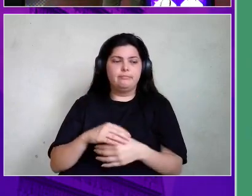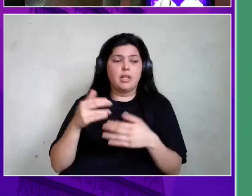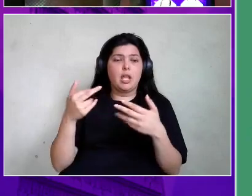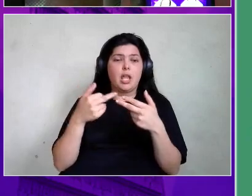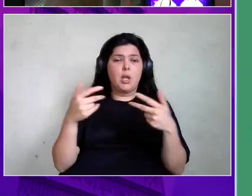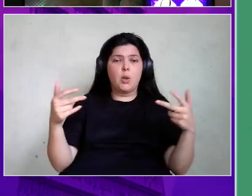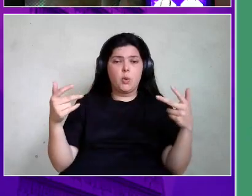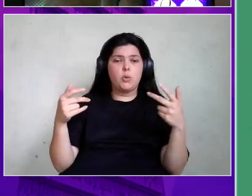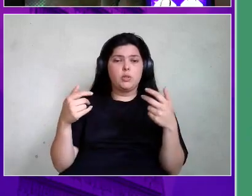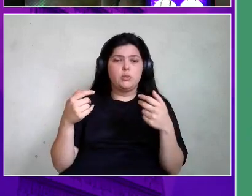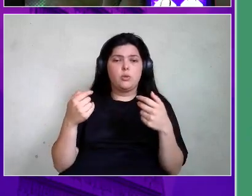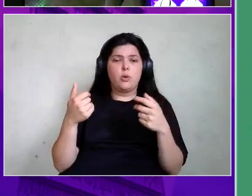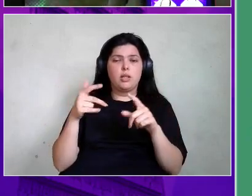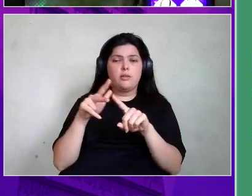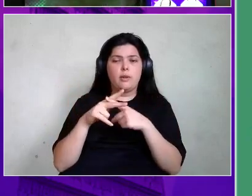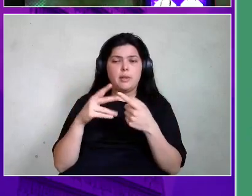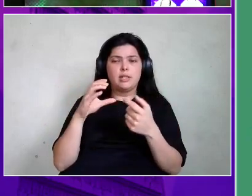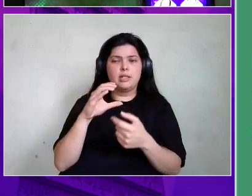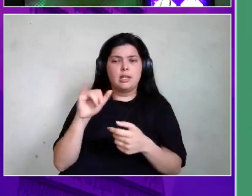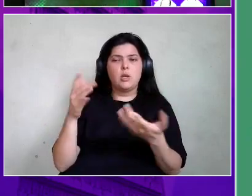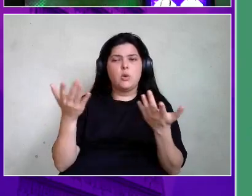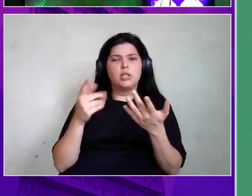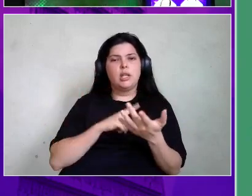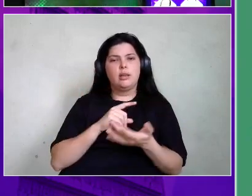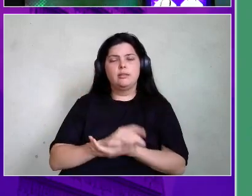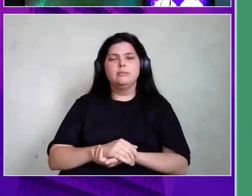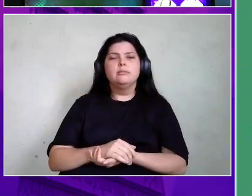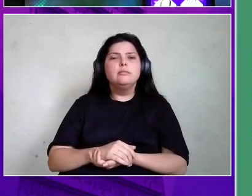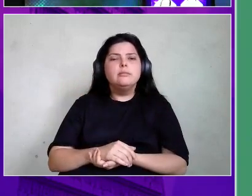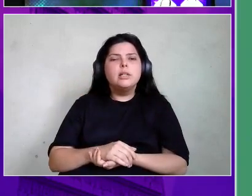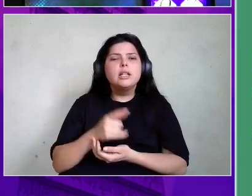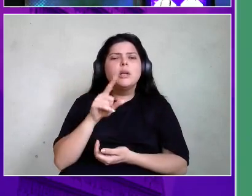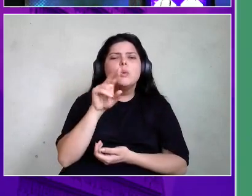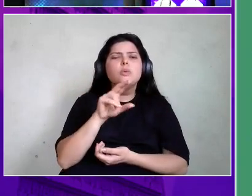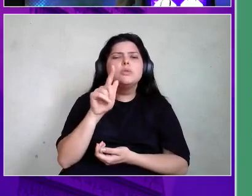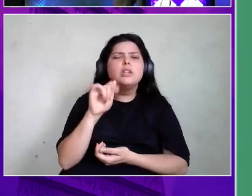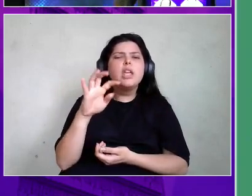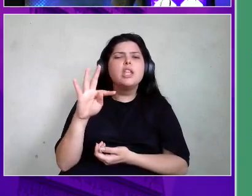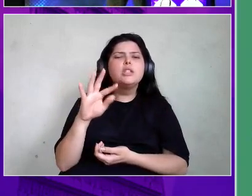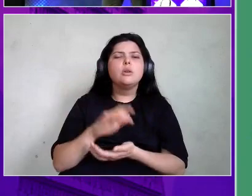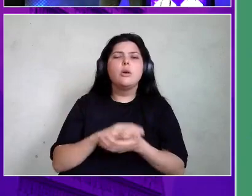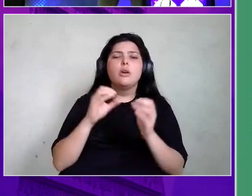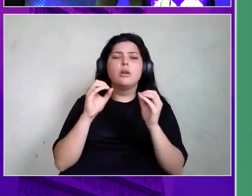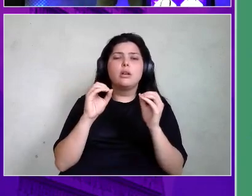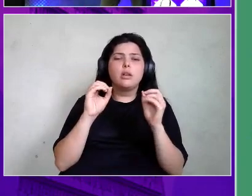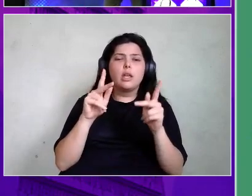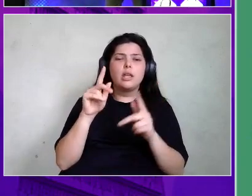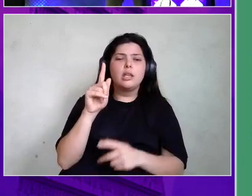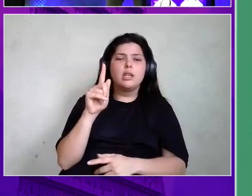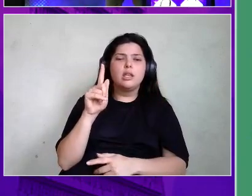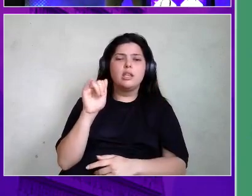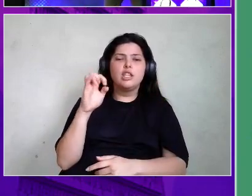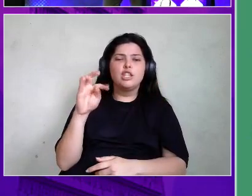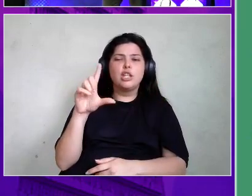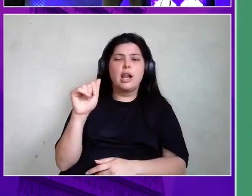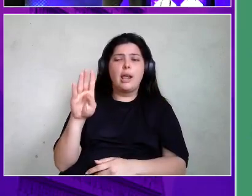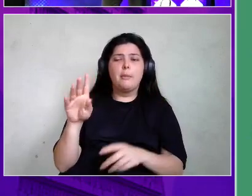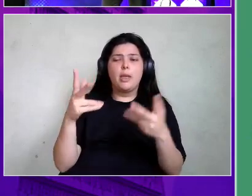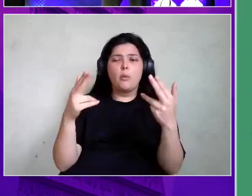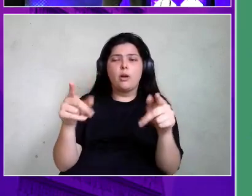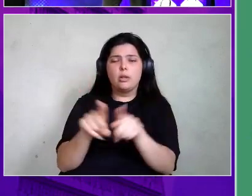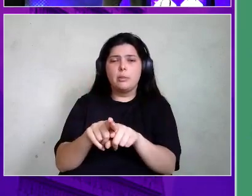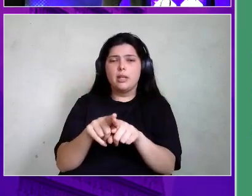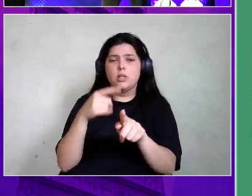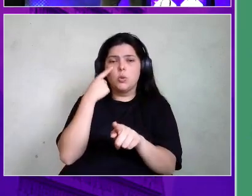ferramentas de CI hoje trazem para nós. Pô, não uso o GitHub. Beleza, cara. GitLab também te dá isso, e várias outras que tu pegar no mercado, elas geram